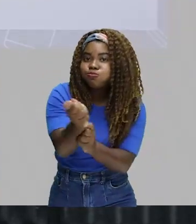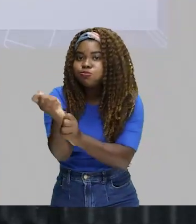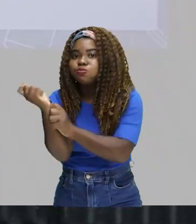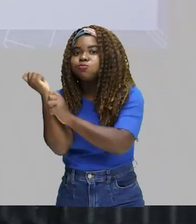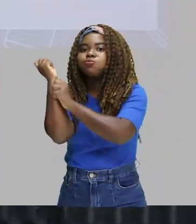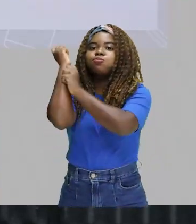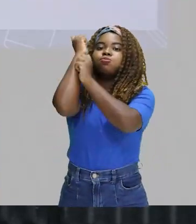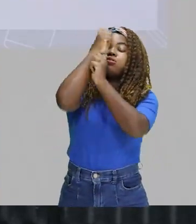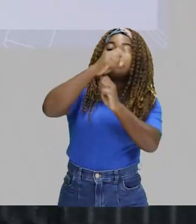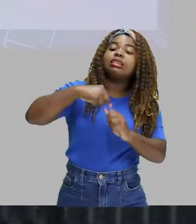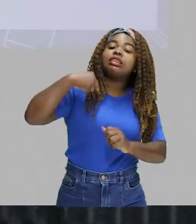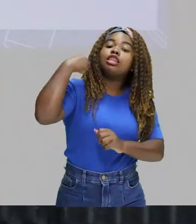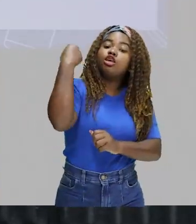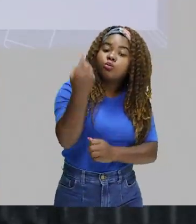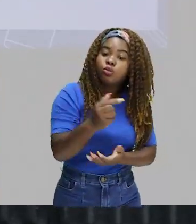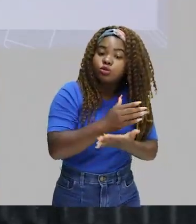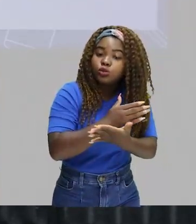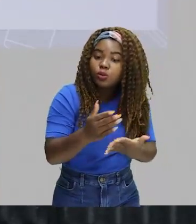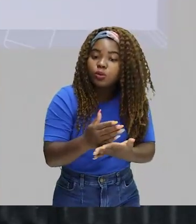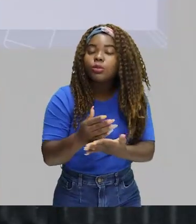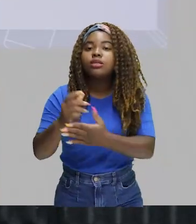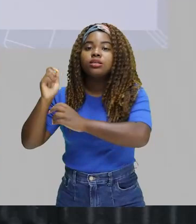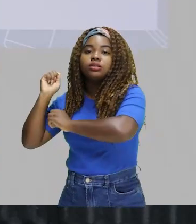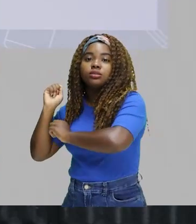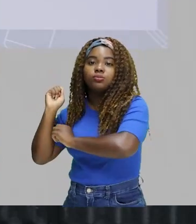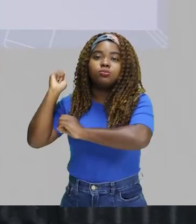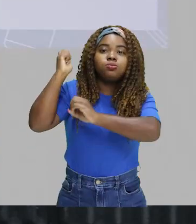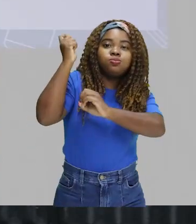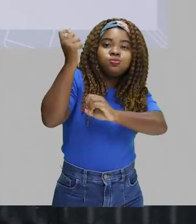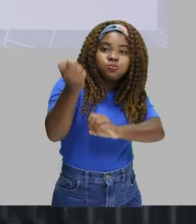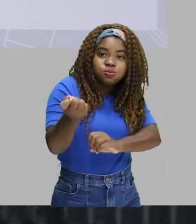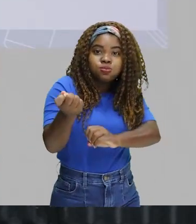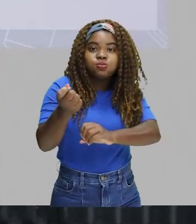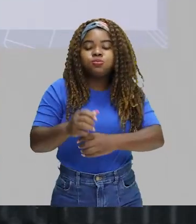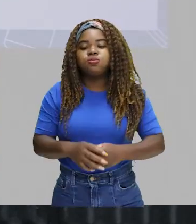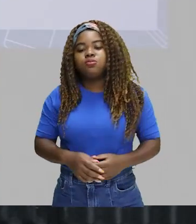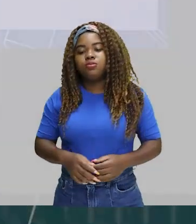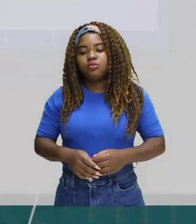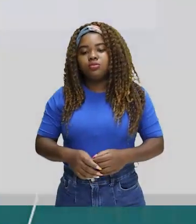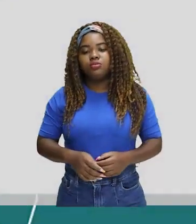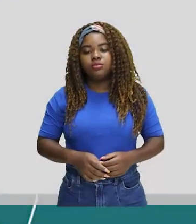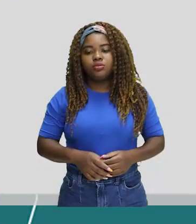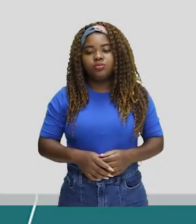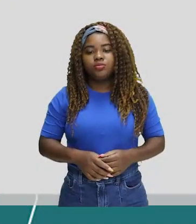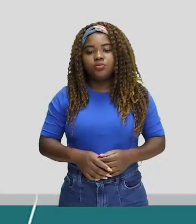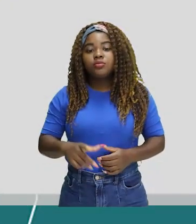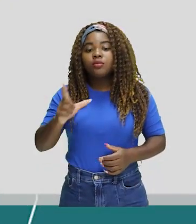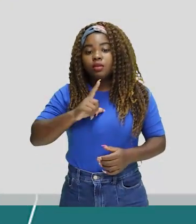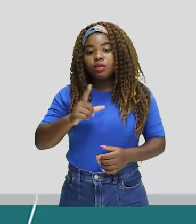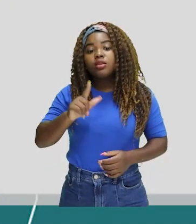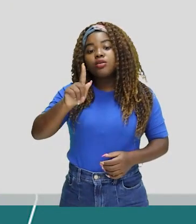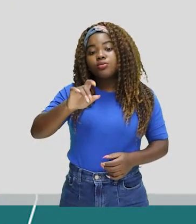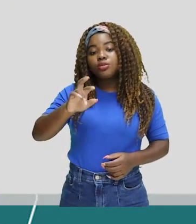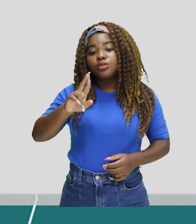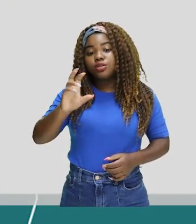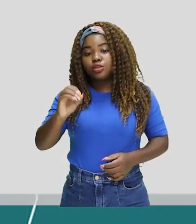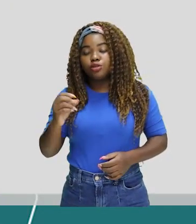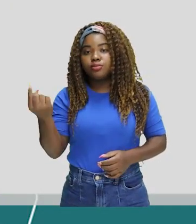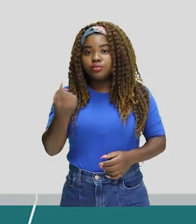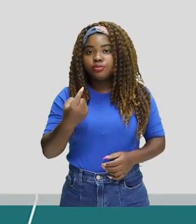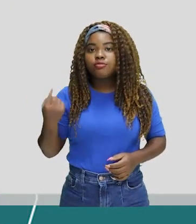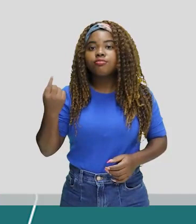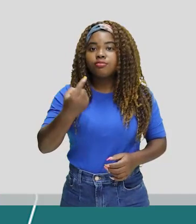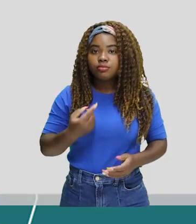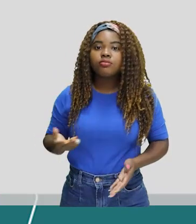ele depois iniciar a sua fase de rotação do corpo, que são os giros. Tá aqui, ó. Após o